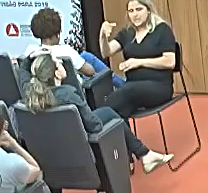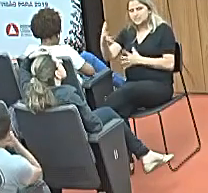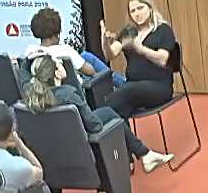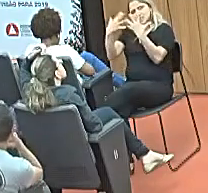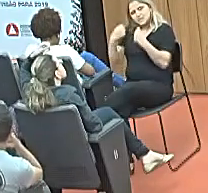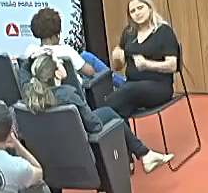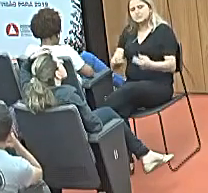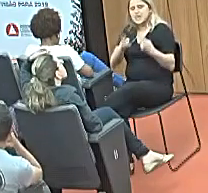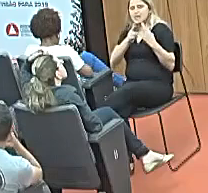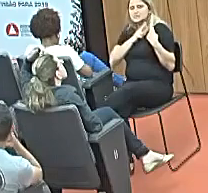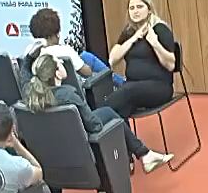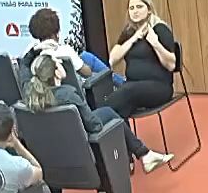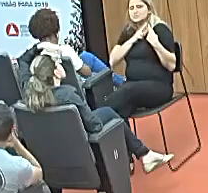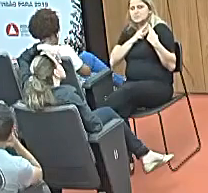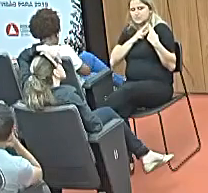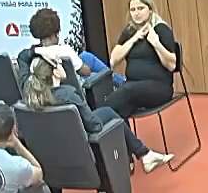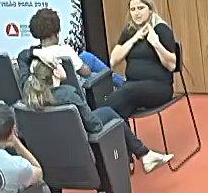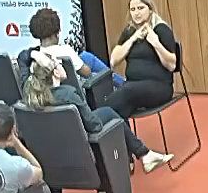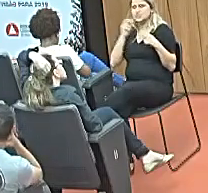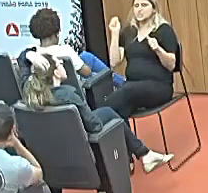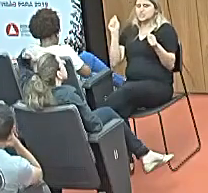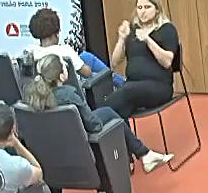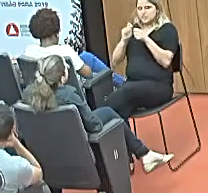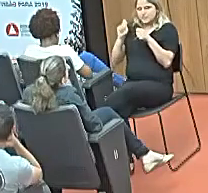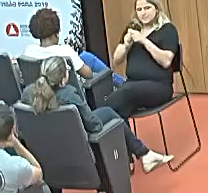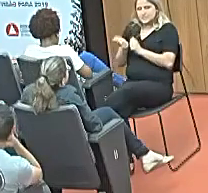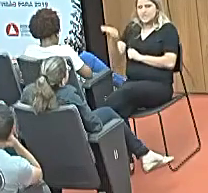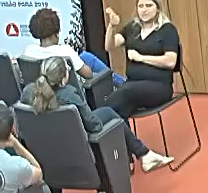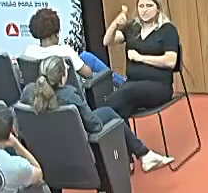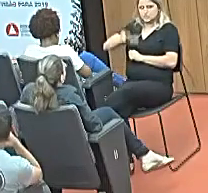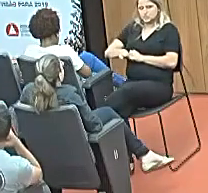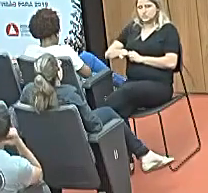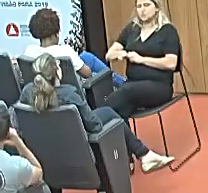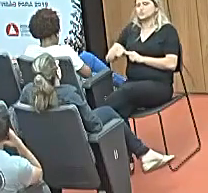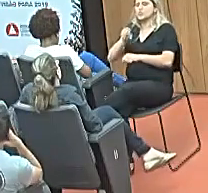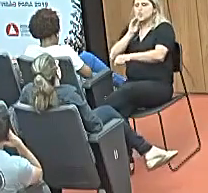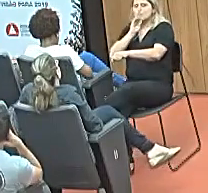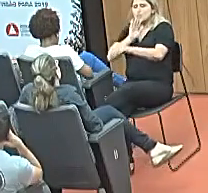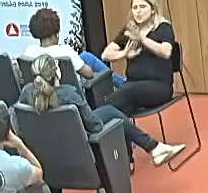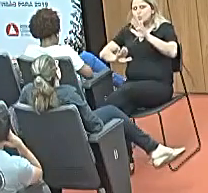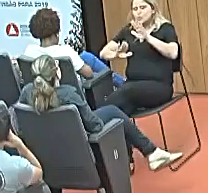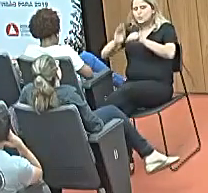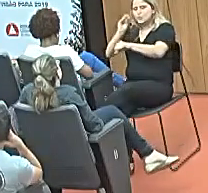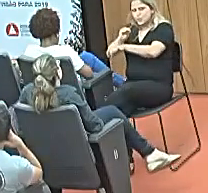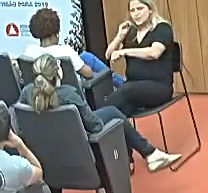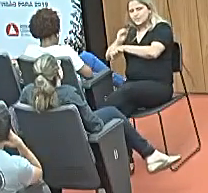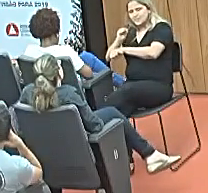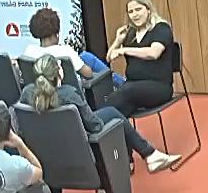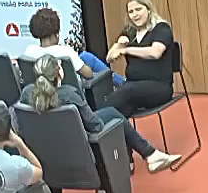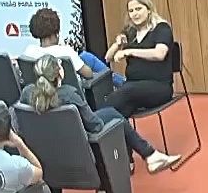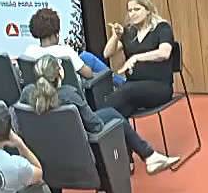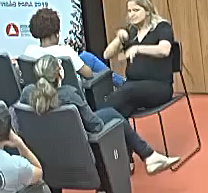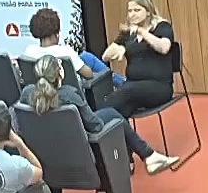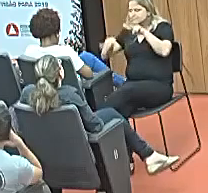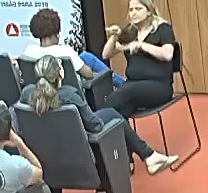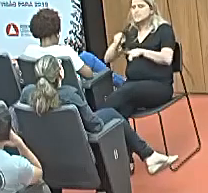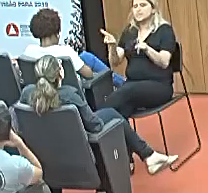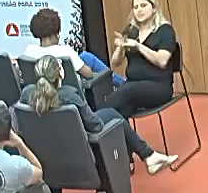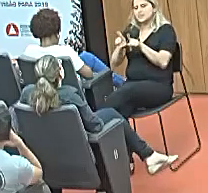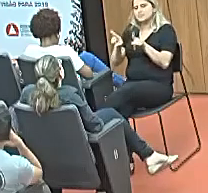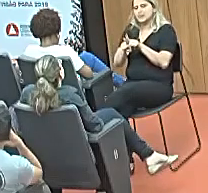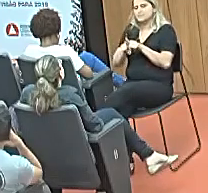responsabilidade por sua recuperação manutenção e fiscalização promover a